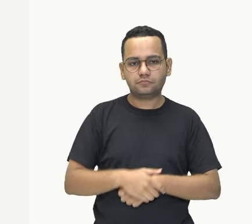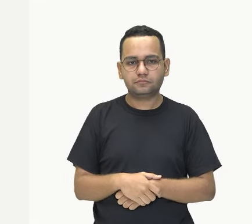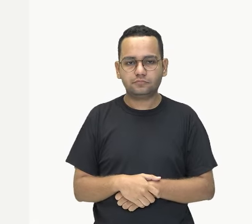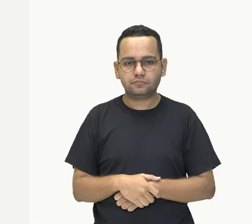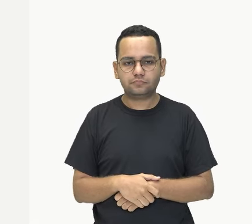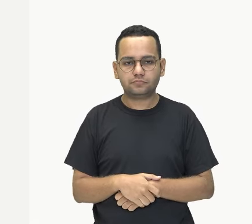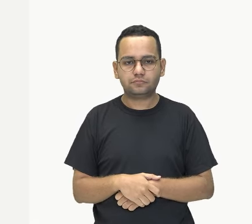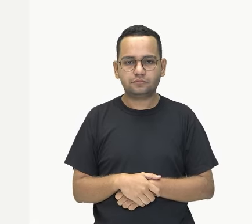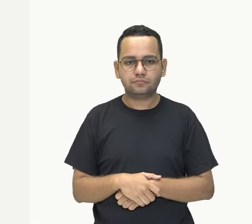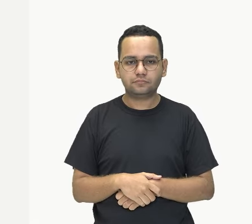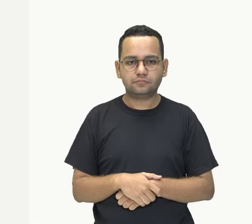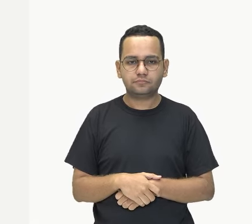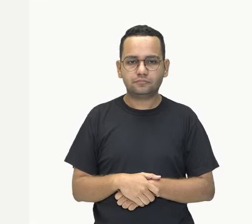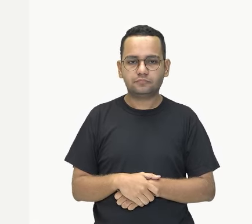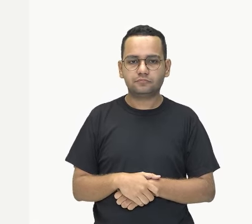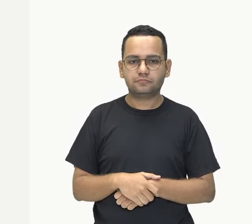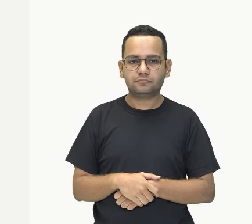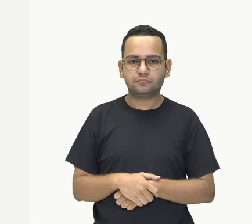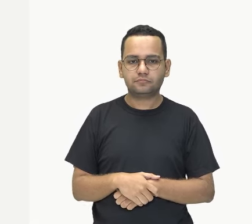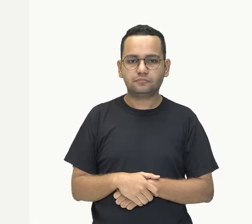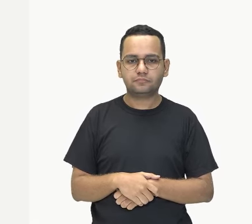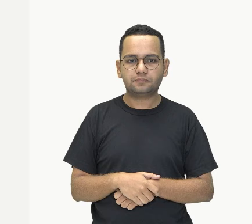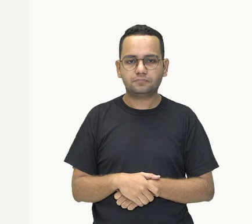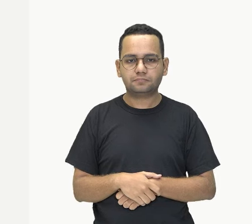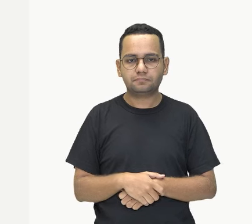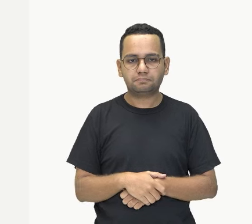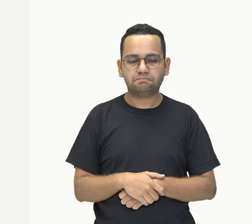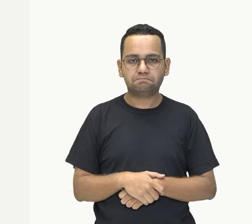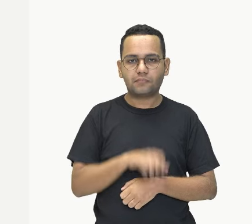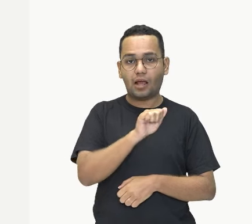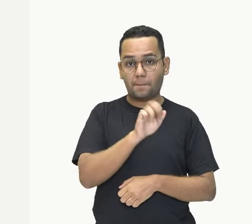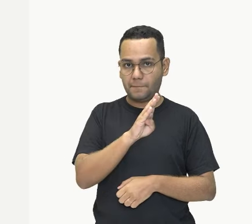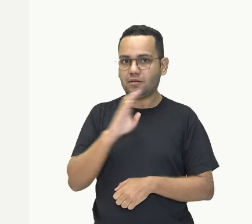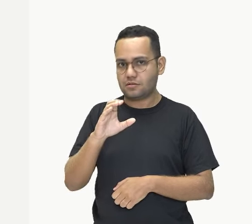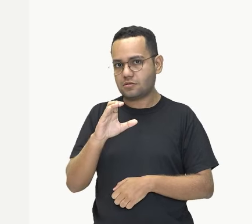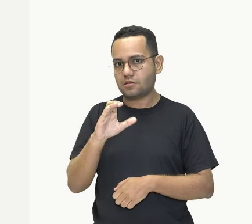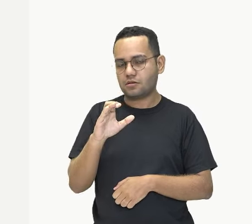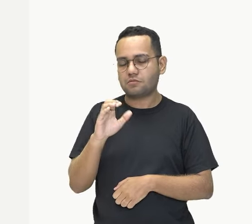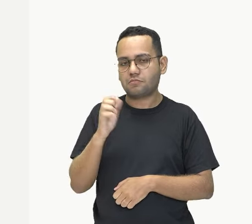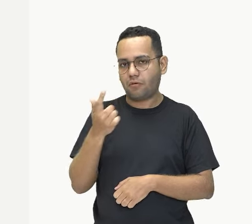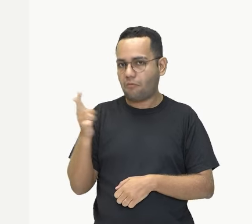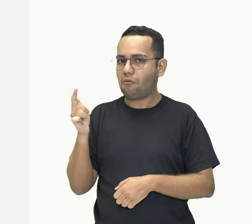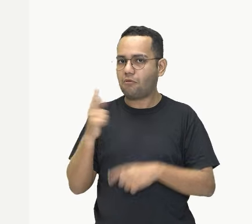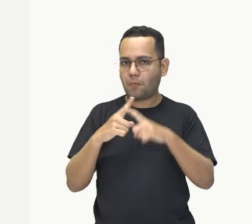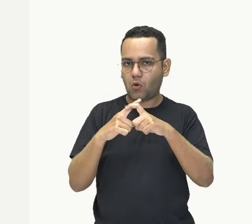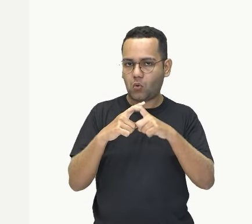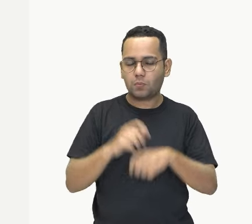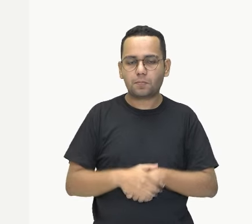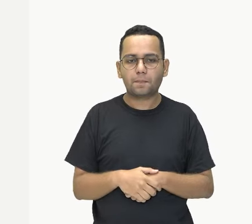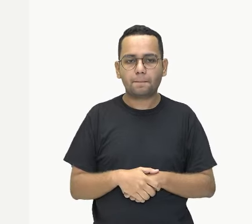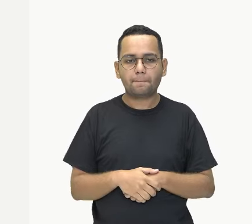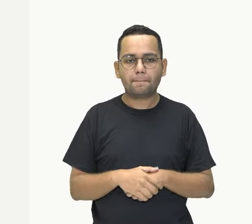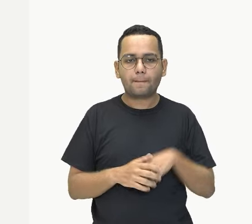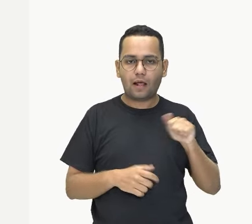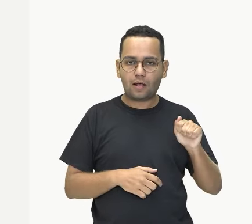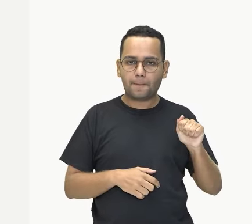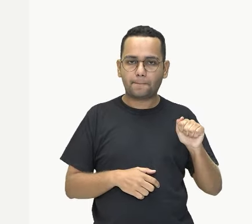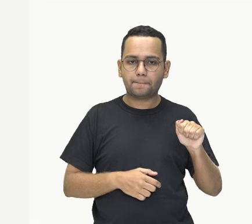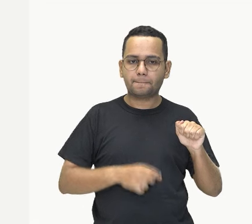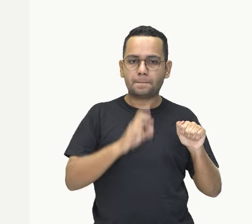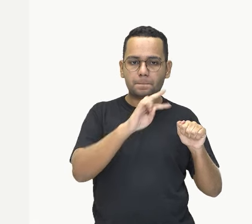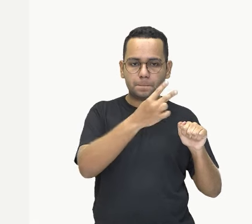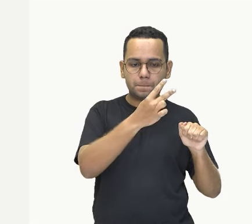eu tenho A, tenho B e tenho C aqui nos próximos monômios. Vamos ver com A. Com A eu tenho